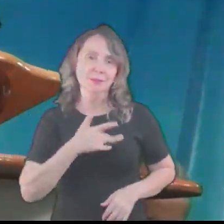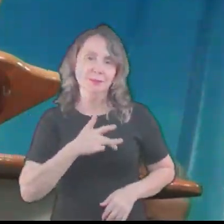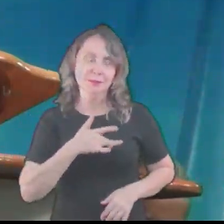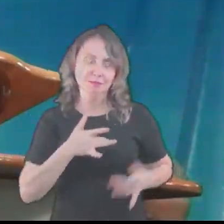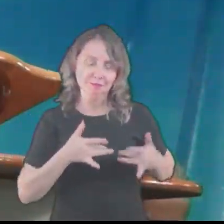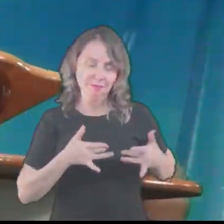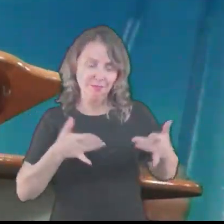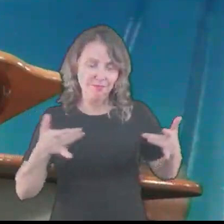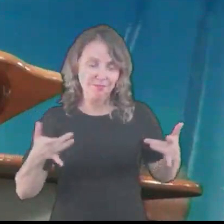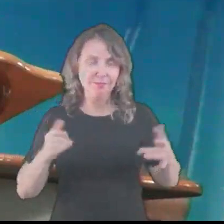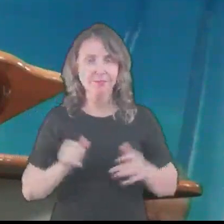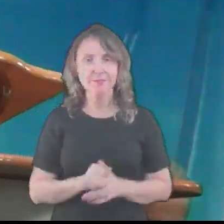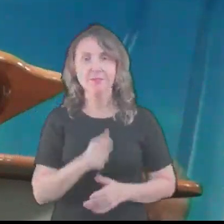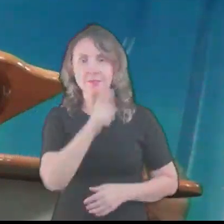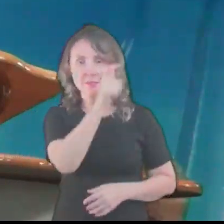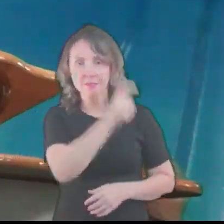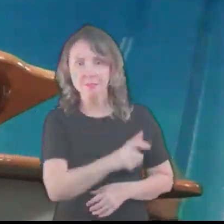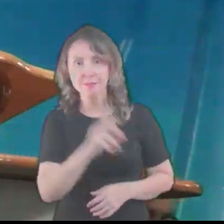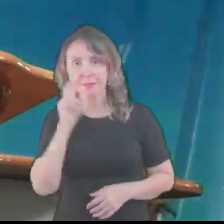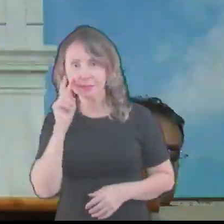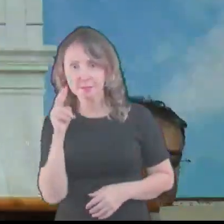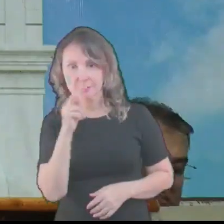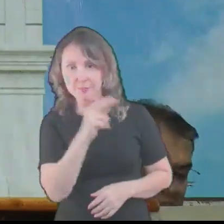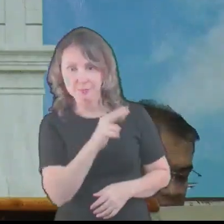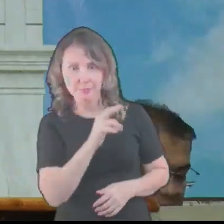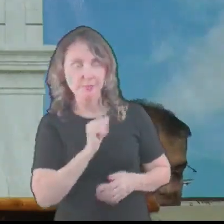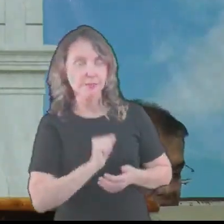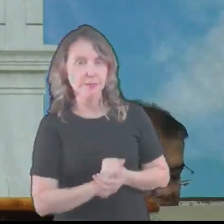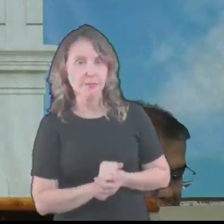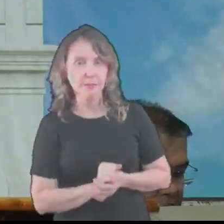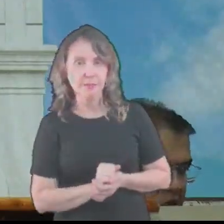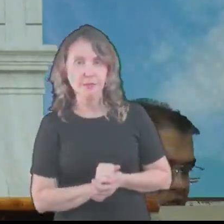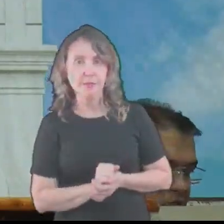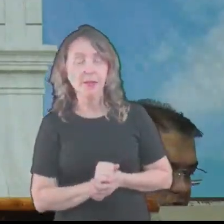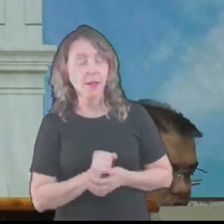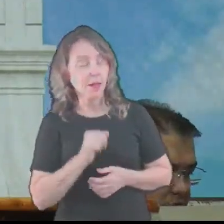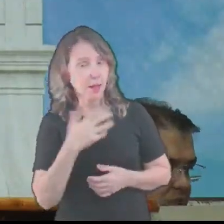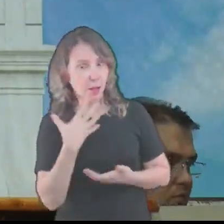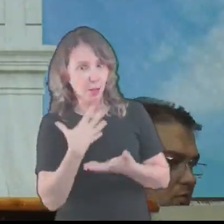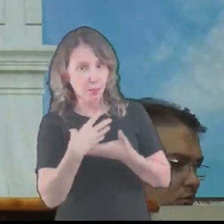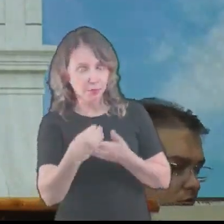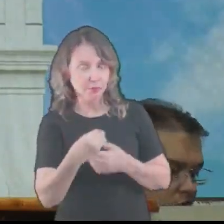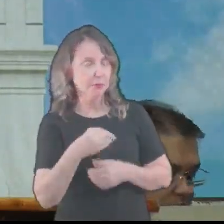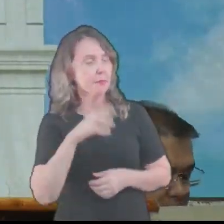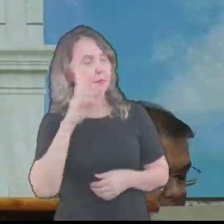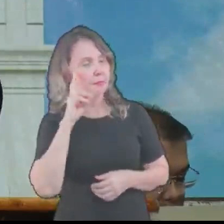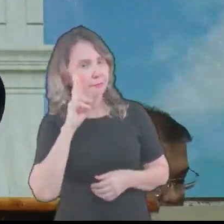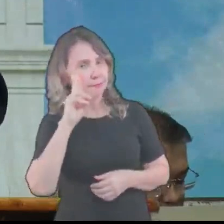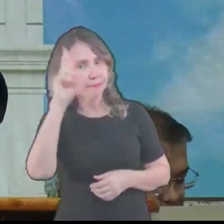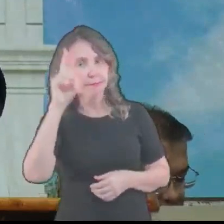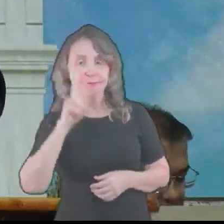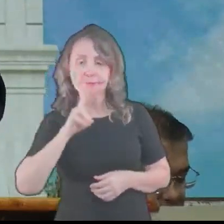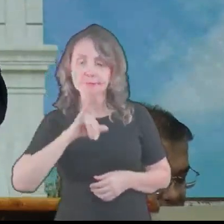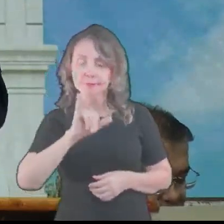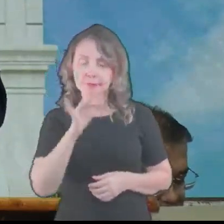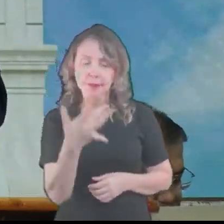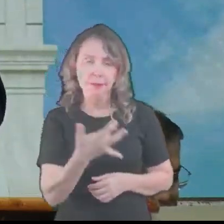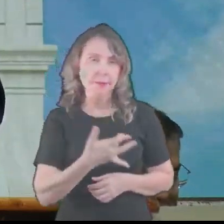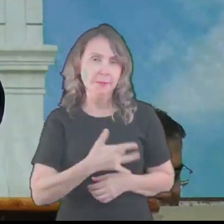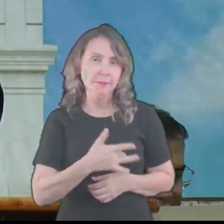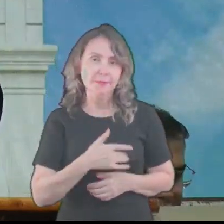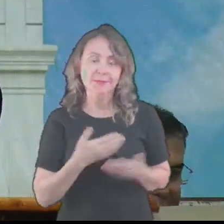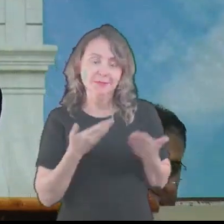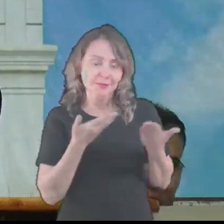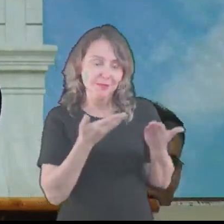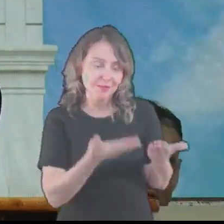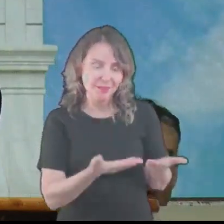Olhe para o seu irmão e diga para ele: o Senhor se compadecerá de ti. Glória a